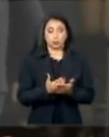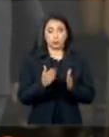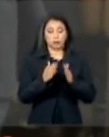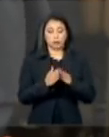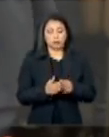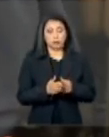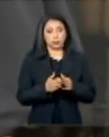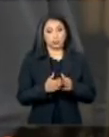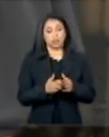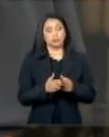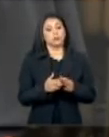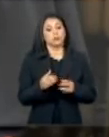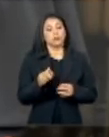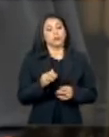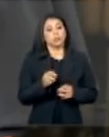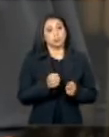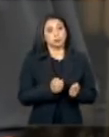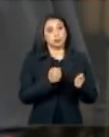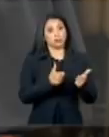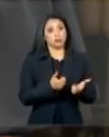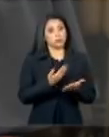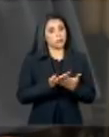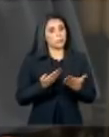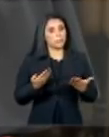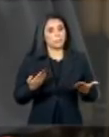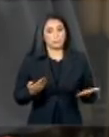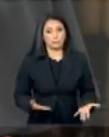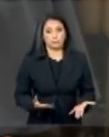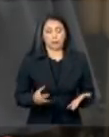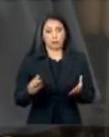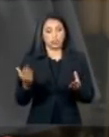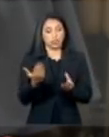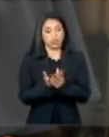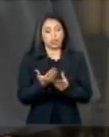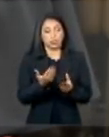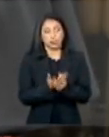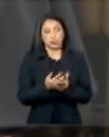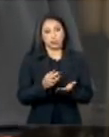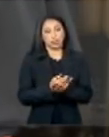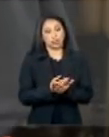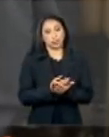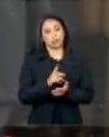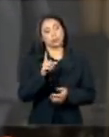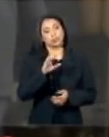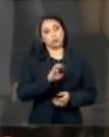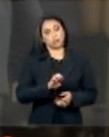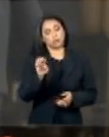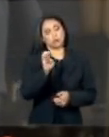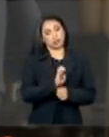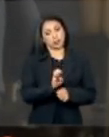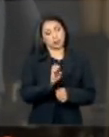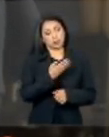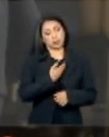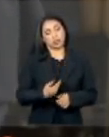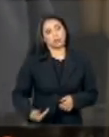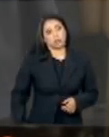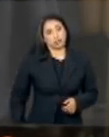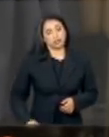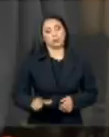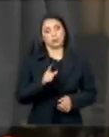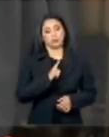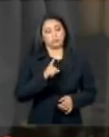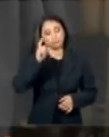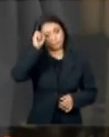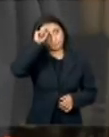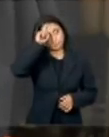excedente dos senhores ministros uma perda enorme de recursos do estado que já está com muita dificuldade se manter financeiramente